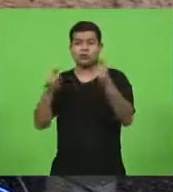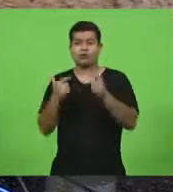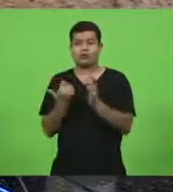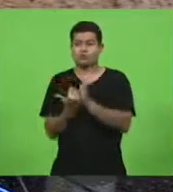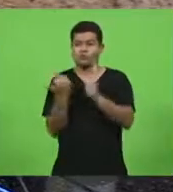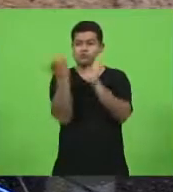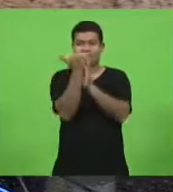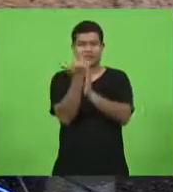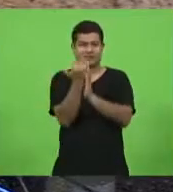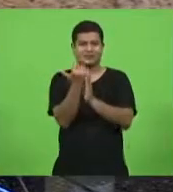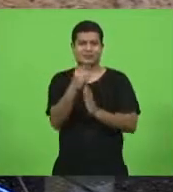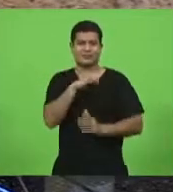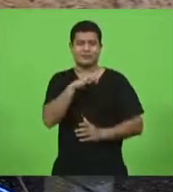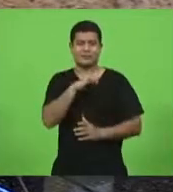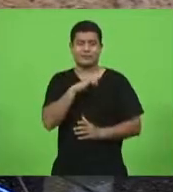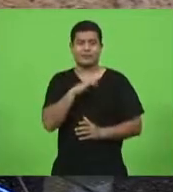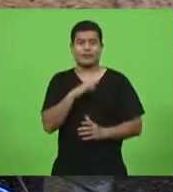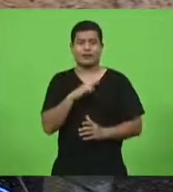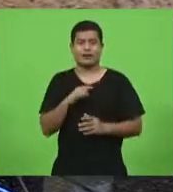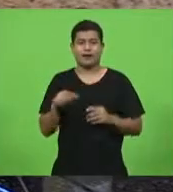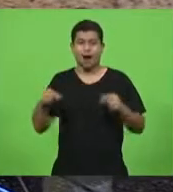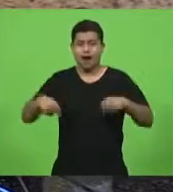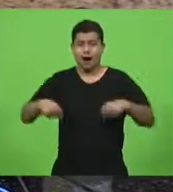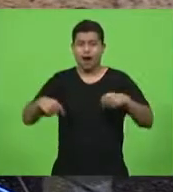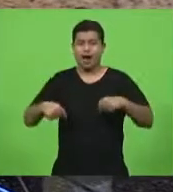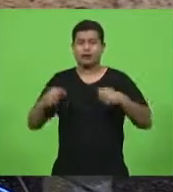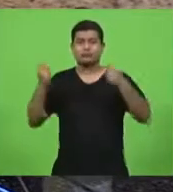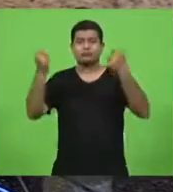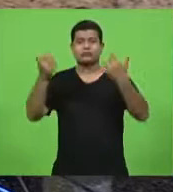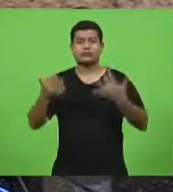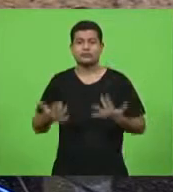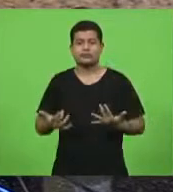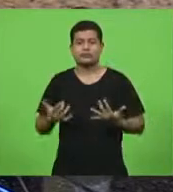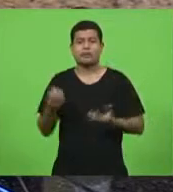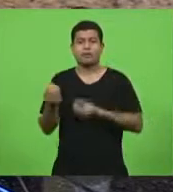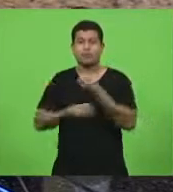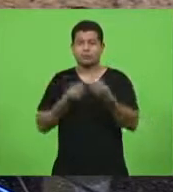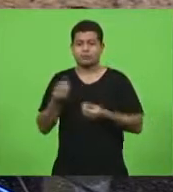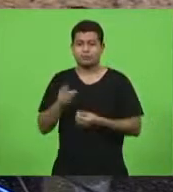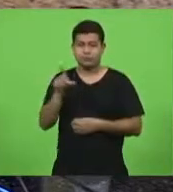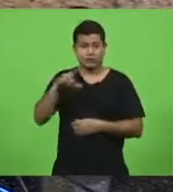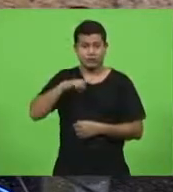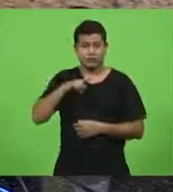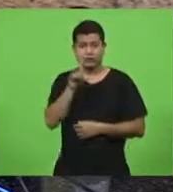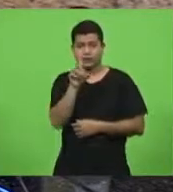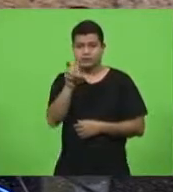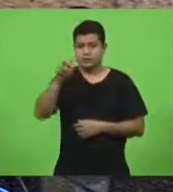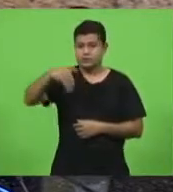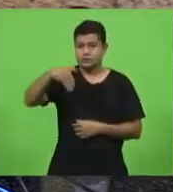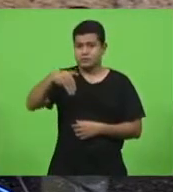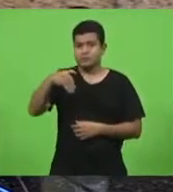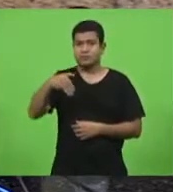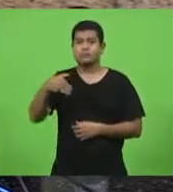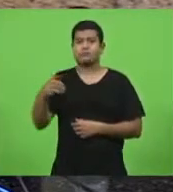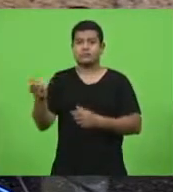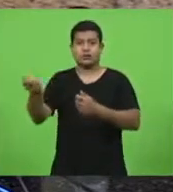O layout dessa nossa reunião ela se dará da seguinte forma: o senhor terá 15 minutos para uma